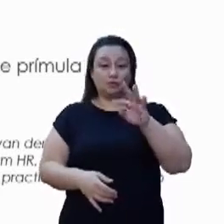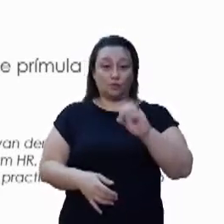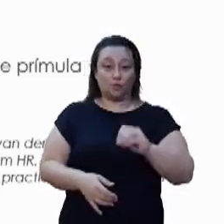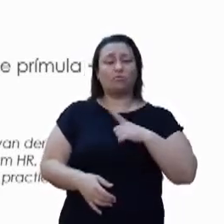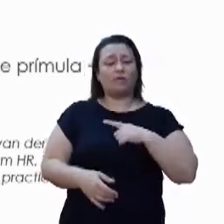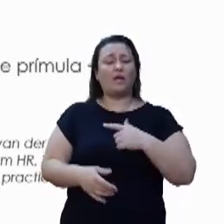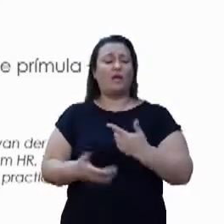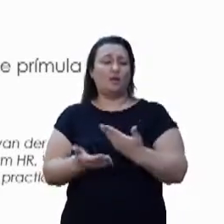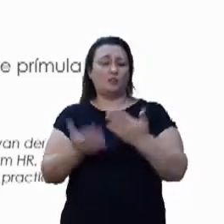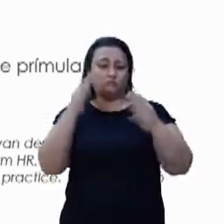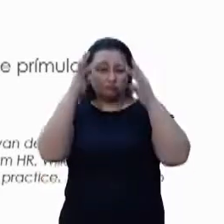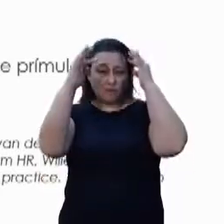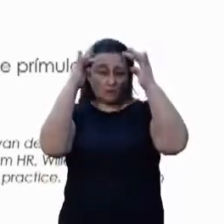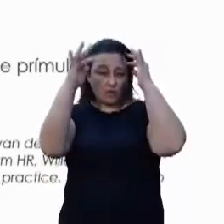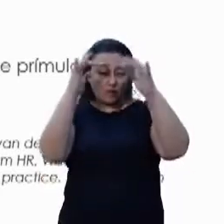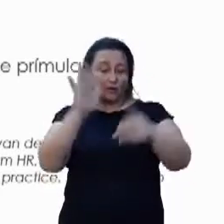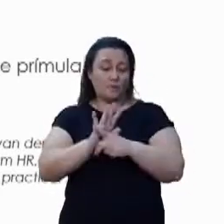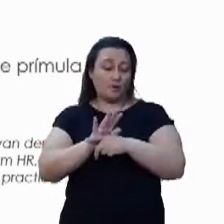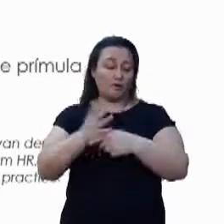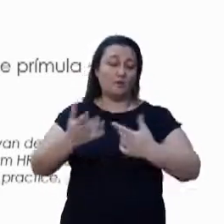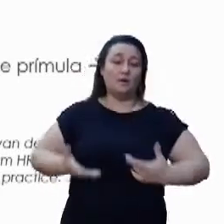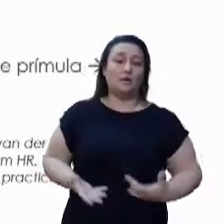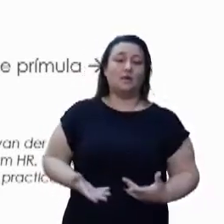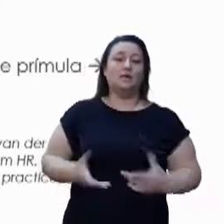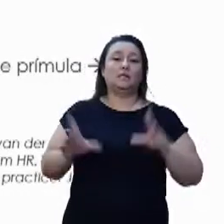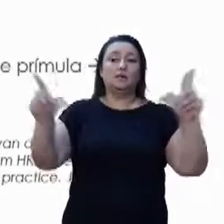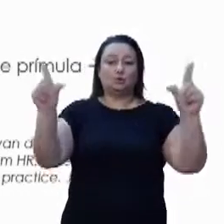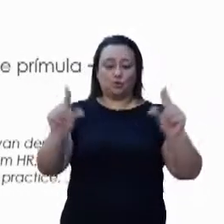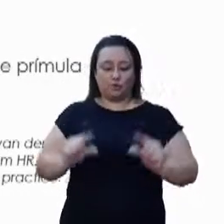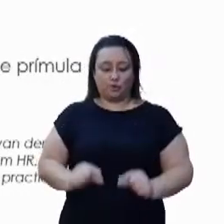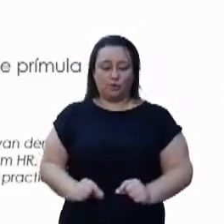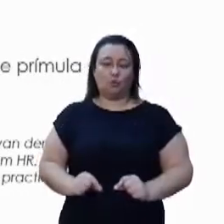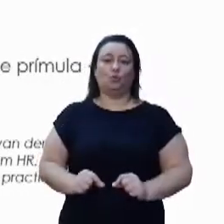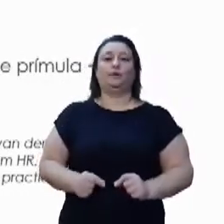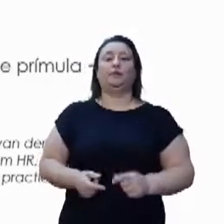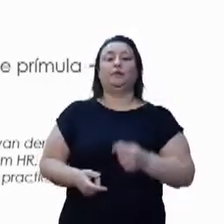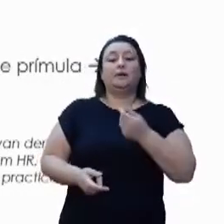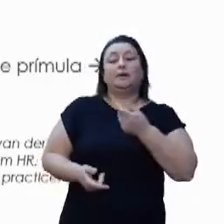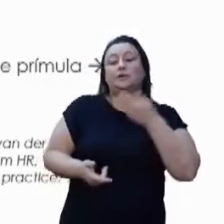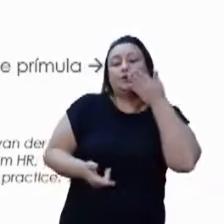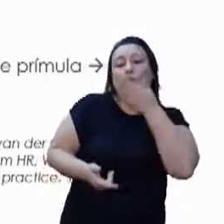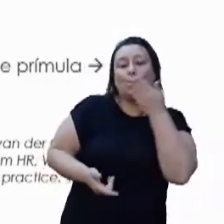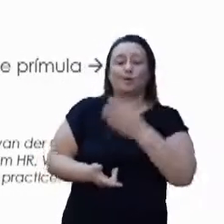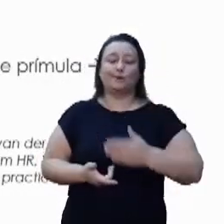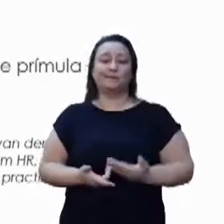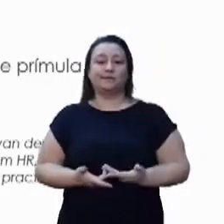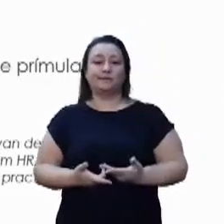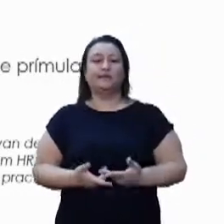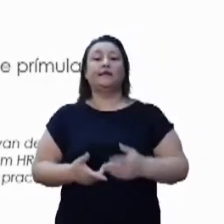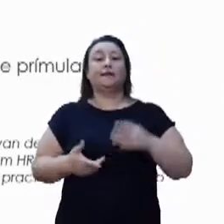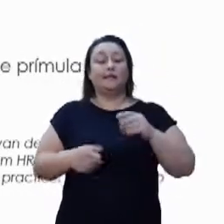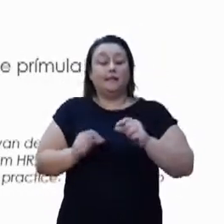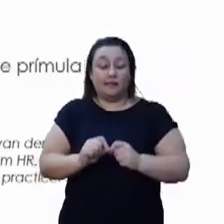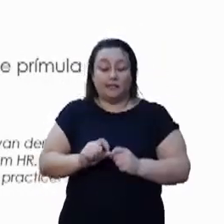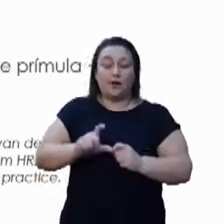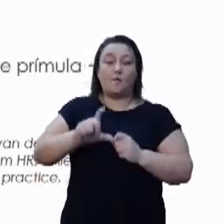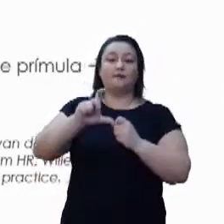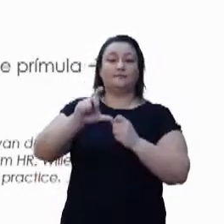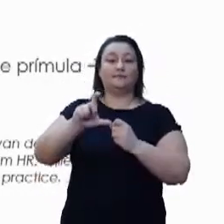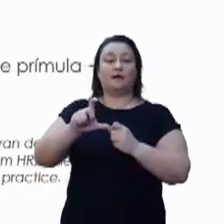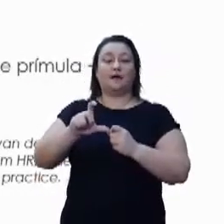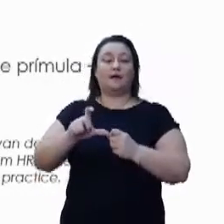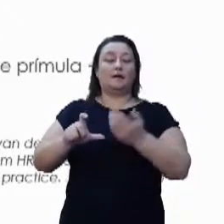teórica, um benefício teórico de reduzir a ingesta lipídica total, e aumentar a razão de ácidos graxos de cadeia média